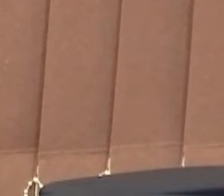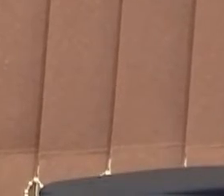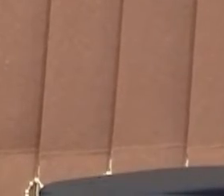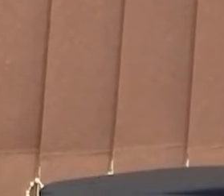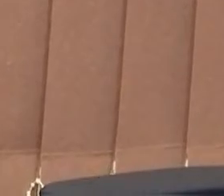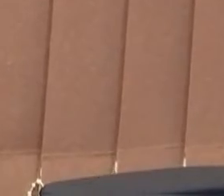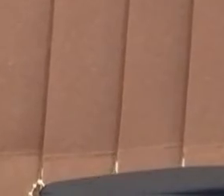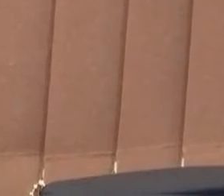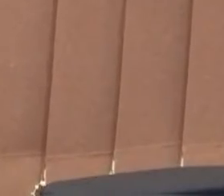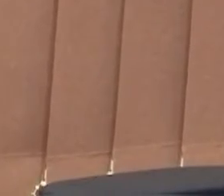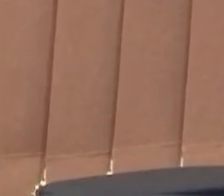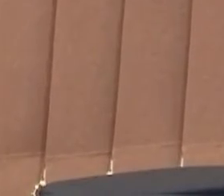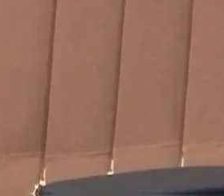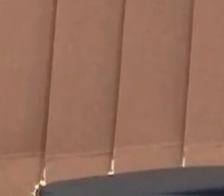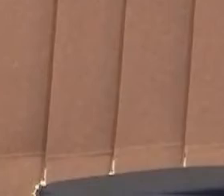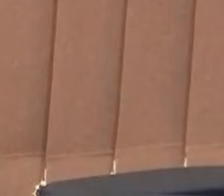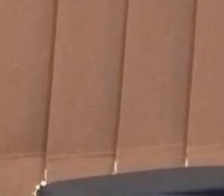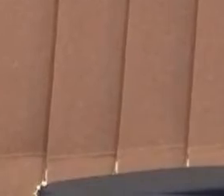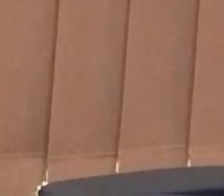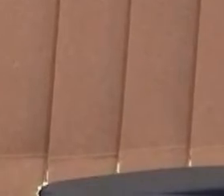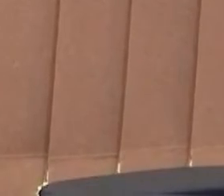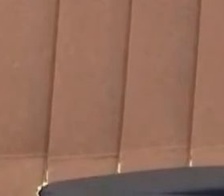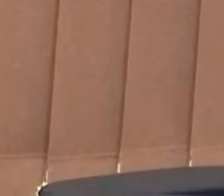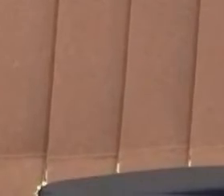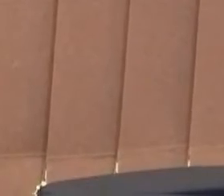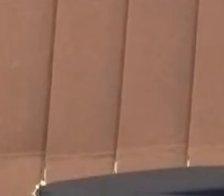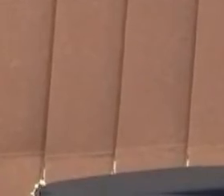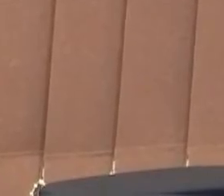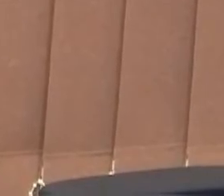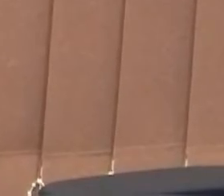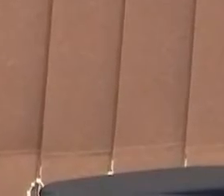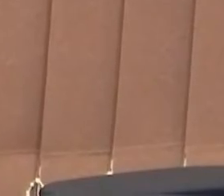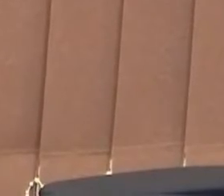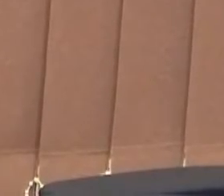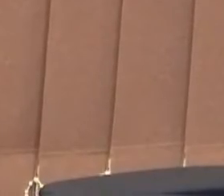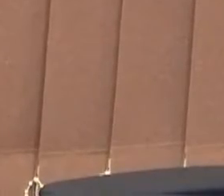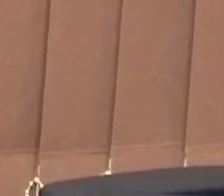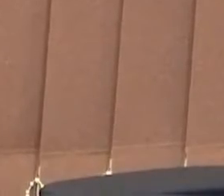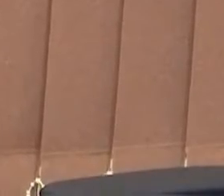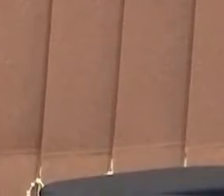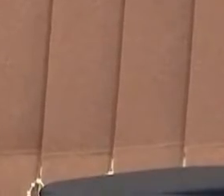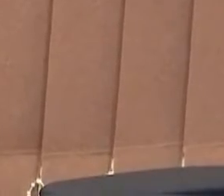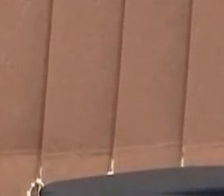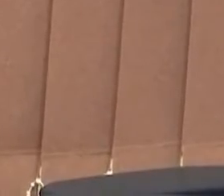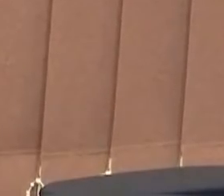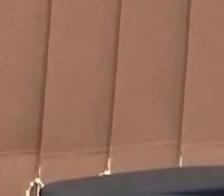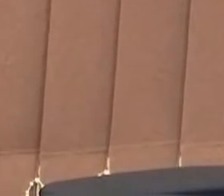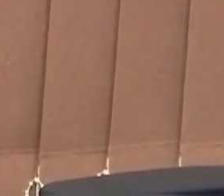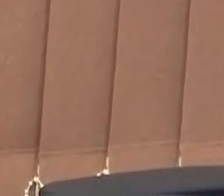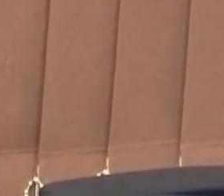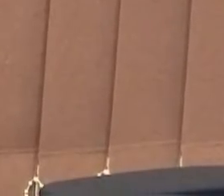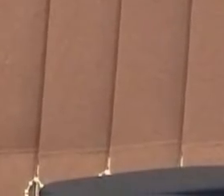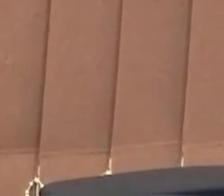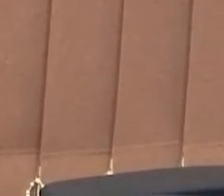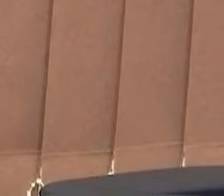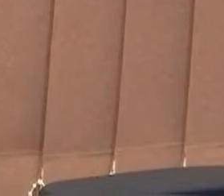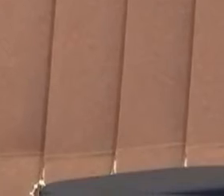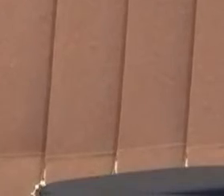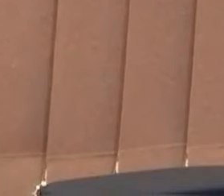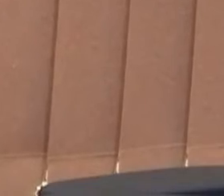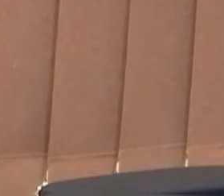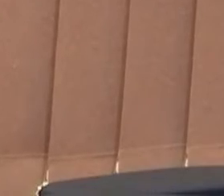evidente que vem apoiado pelo atual prefeito, mas ele foi